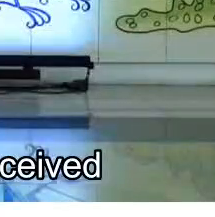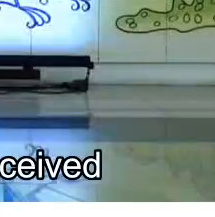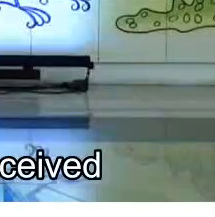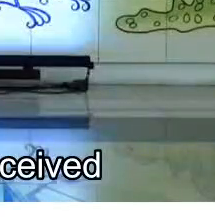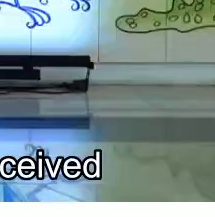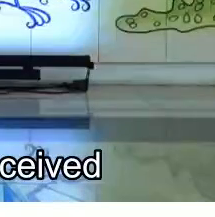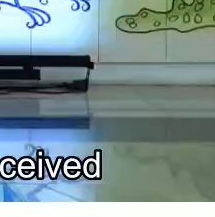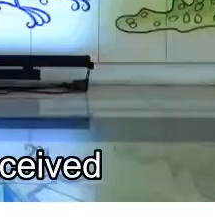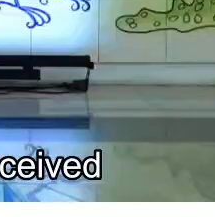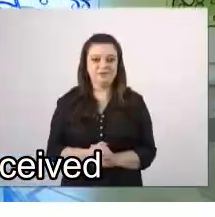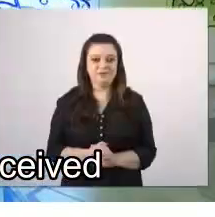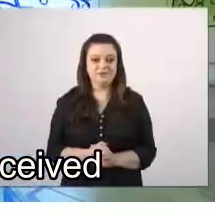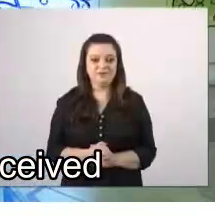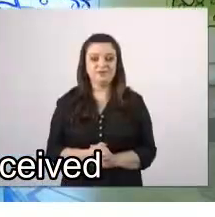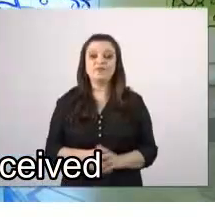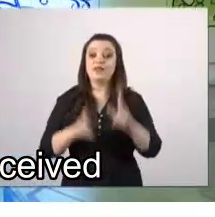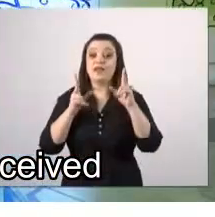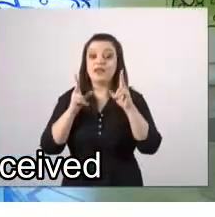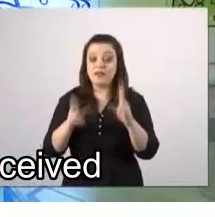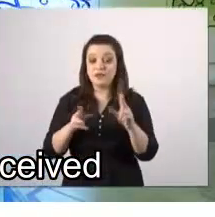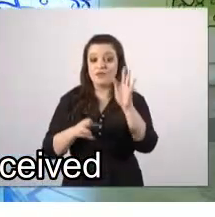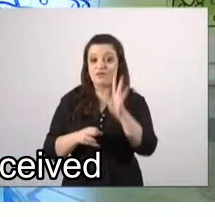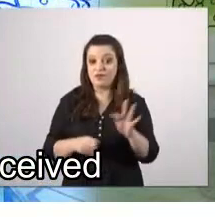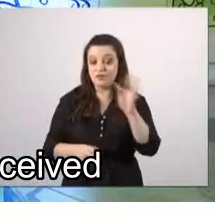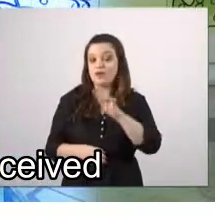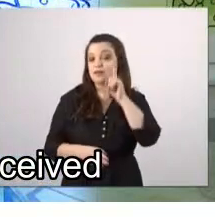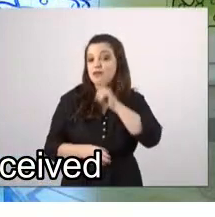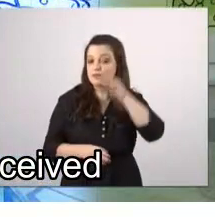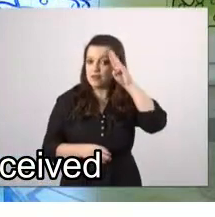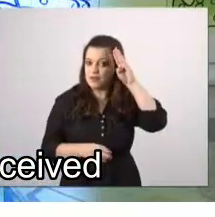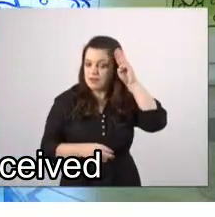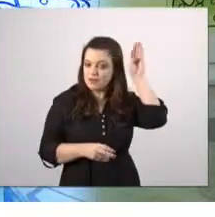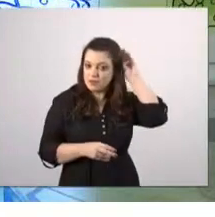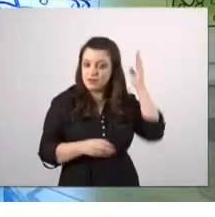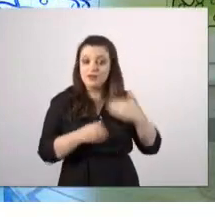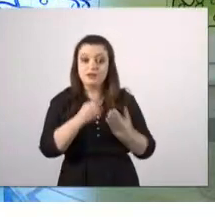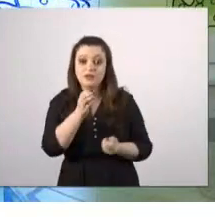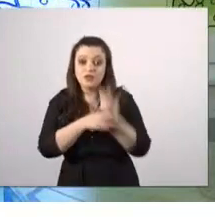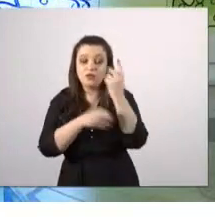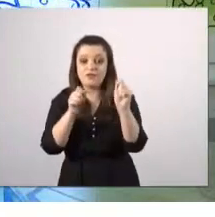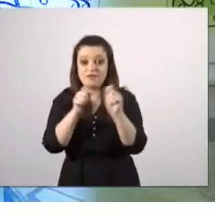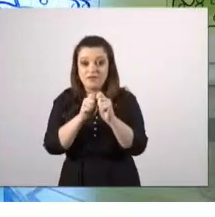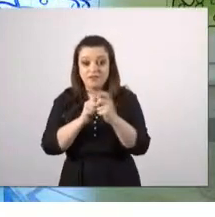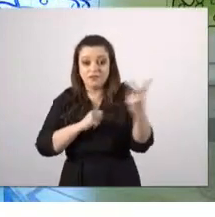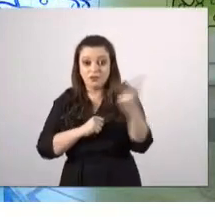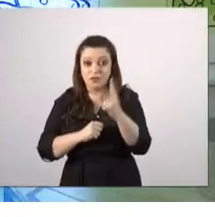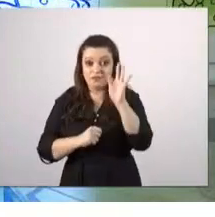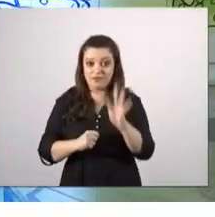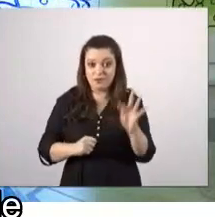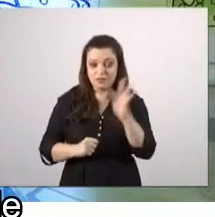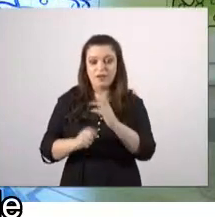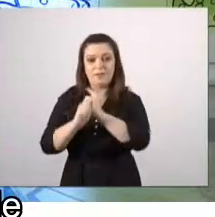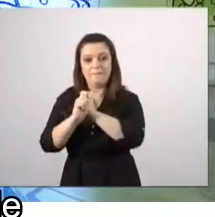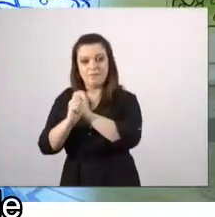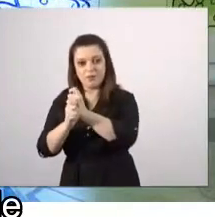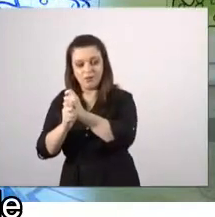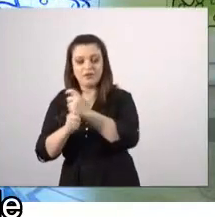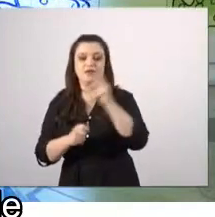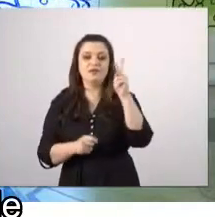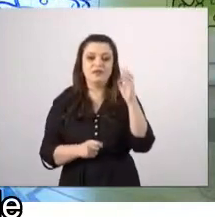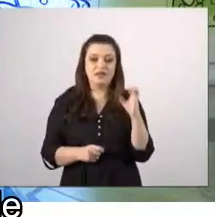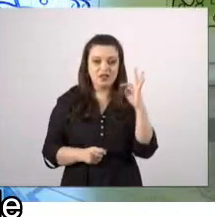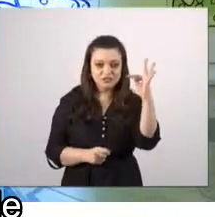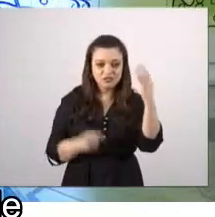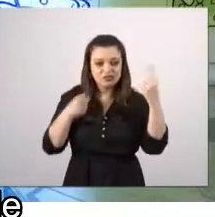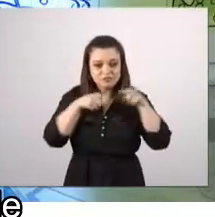Assim como o American Academy, que foi concebido e é realizado em parceria entre as duas universidades, também essa cerimônia